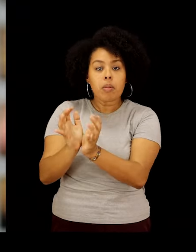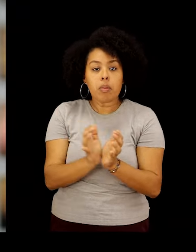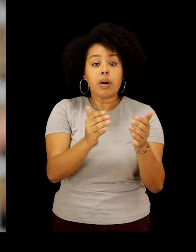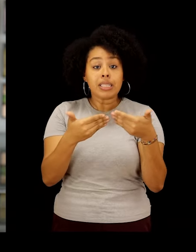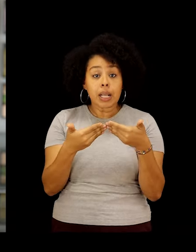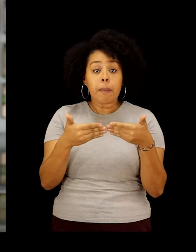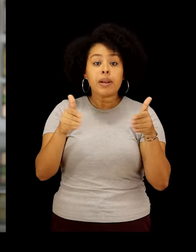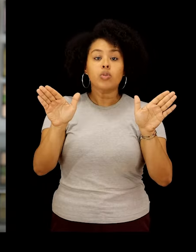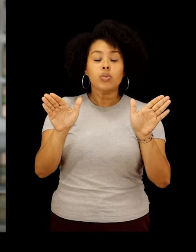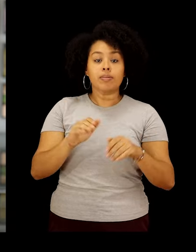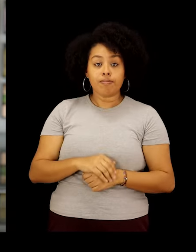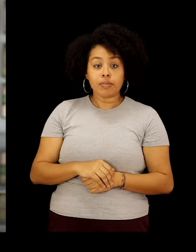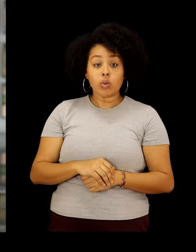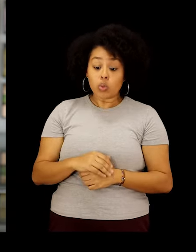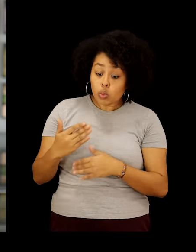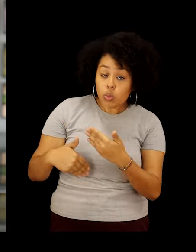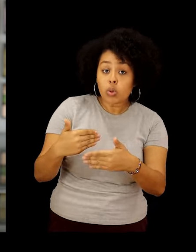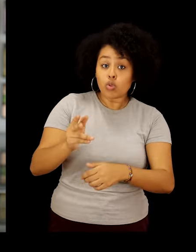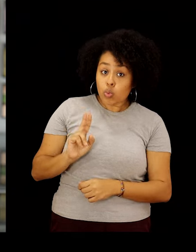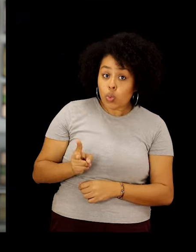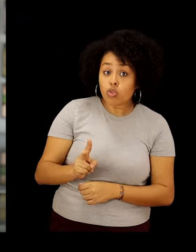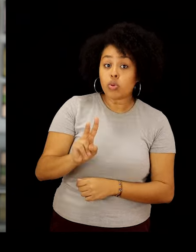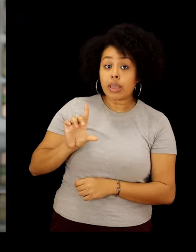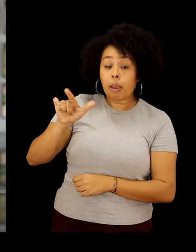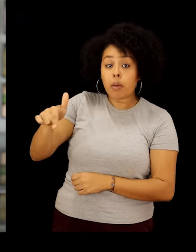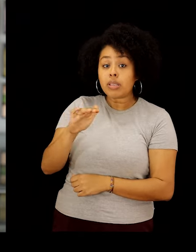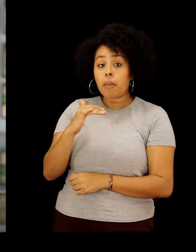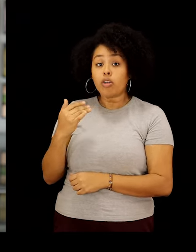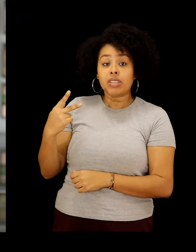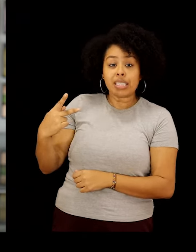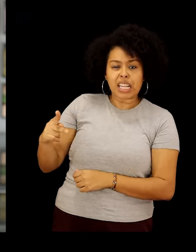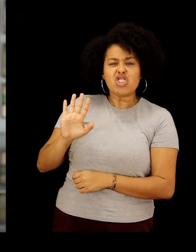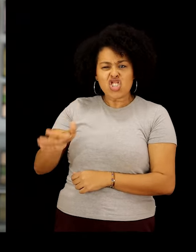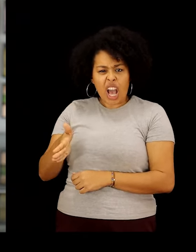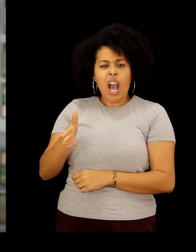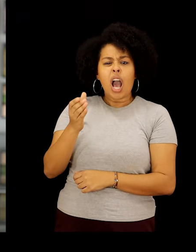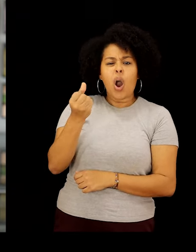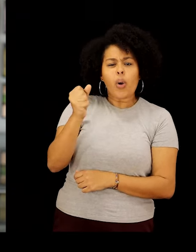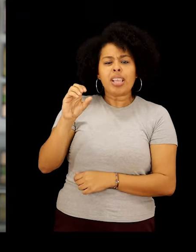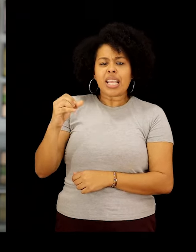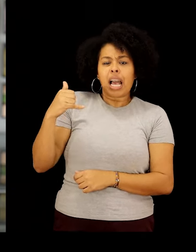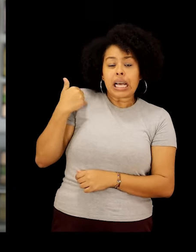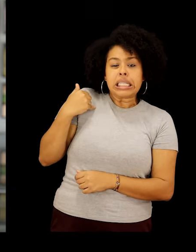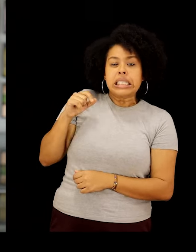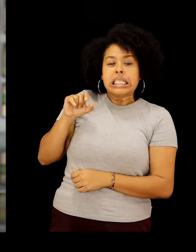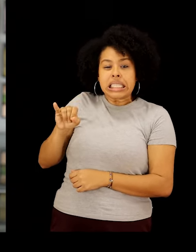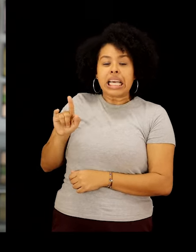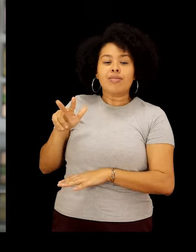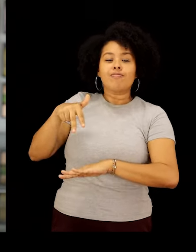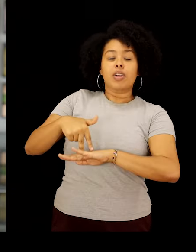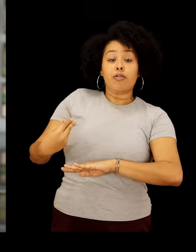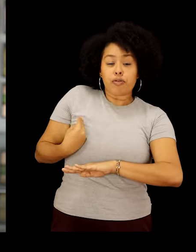abertura. Então tudo isso segue. E aí estamos nos 80 anos de Naná, né? Se vivo estivesse, que ele está